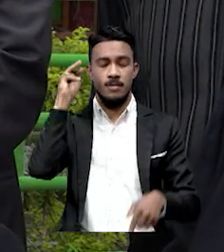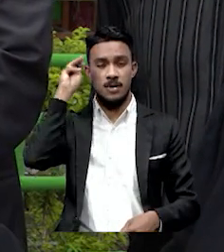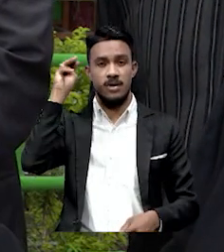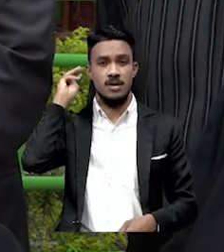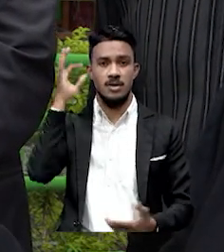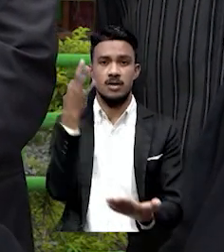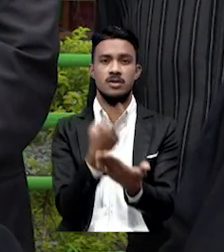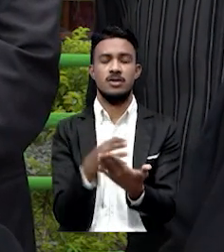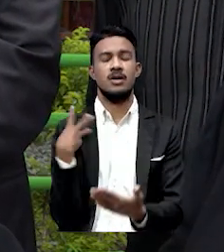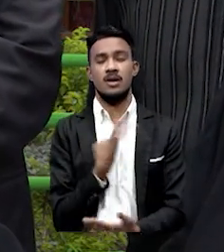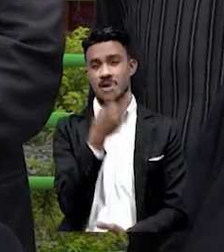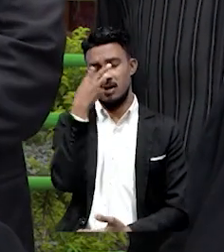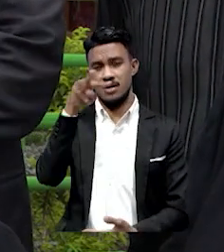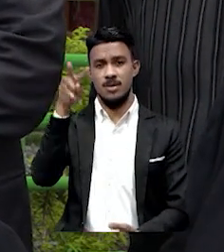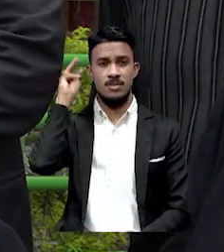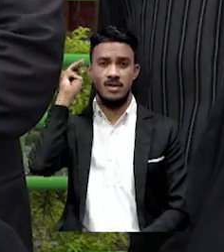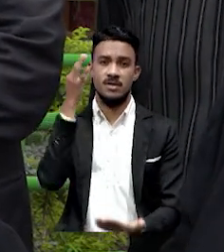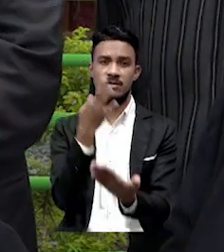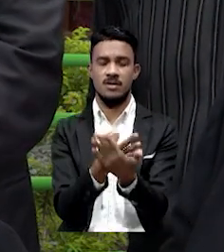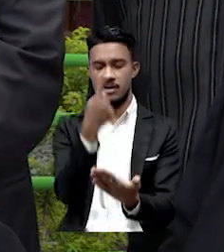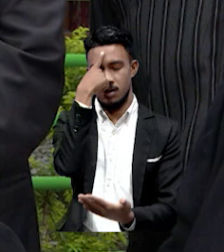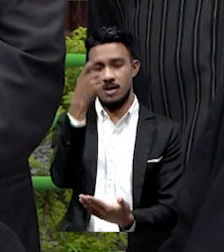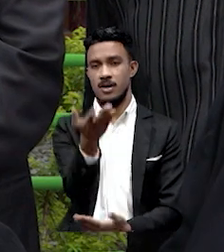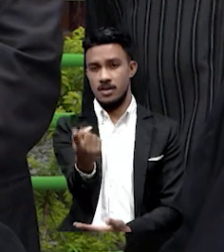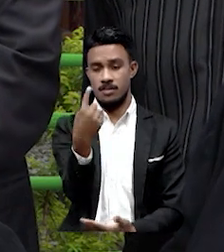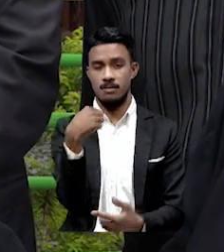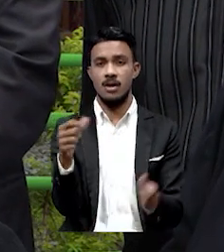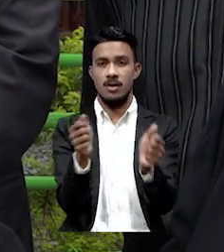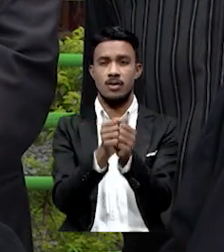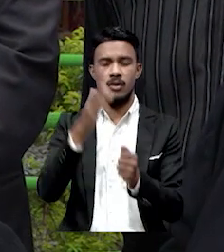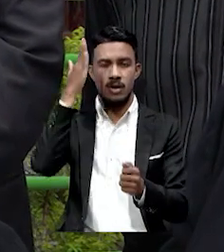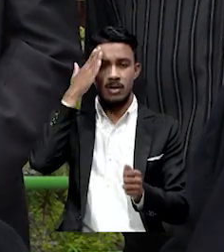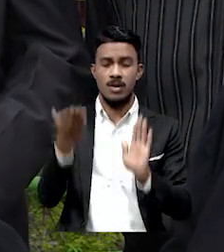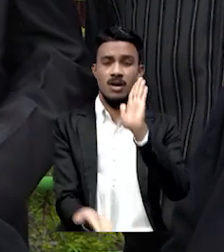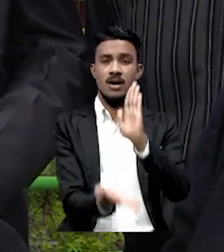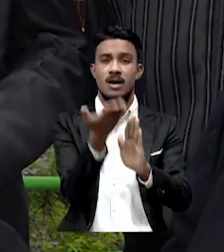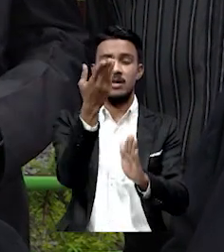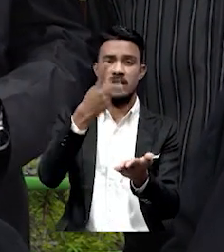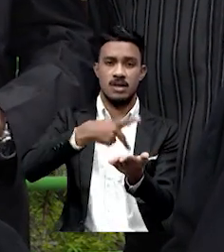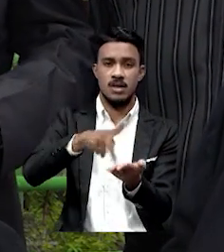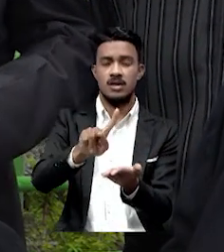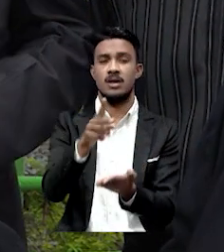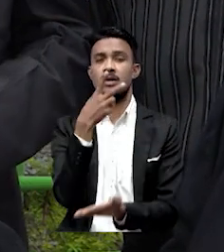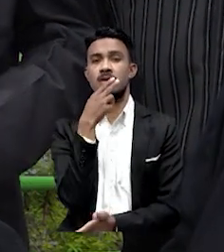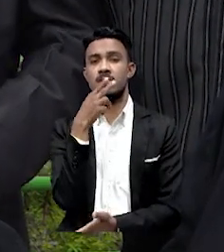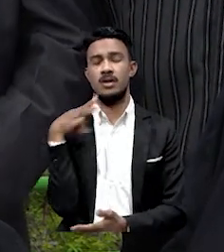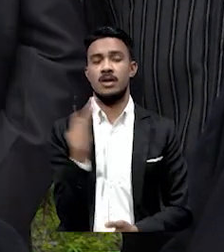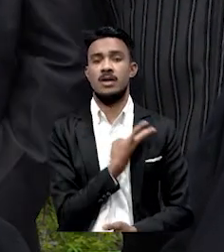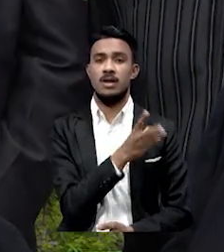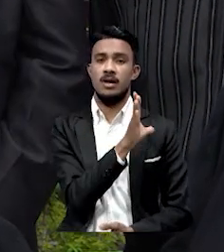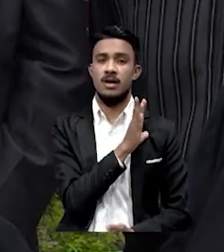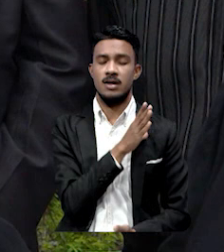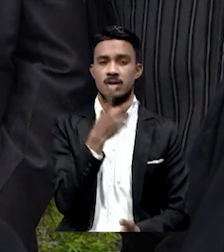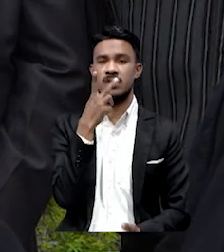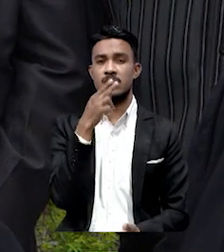ita agradece para ministro das Finanças tamba, nia mai ho iniciativa ita ver hasa taxa chegaram nian. Então te espera kata ko chegaram né